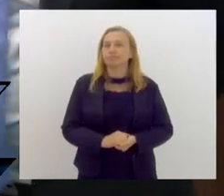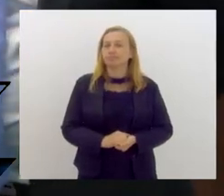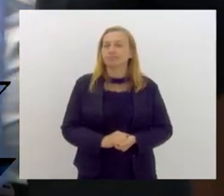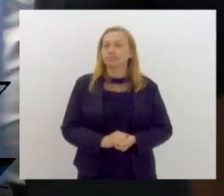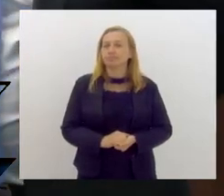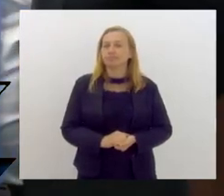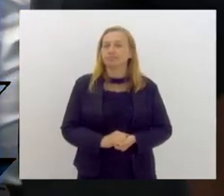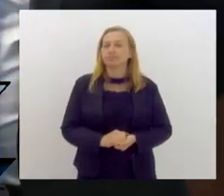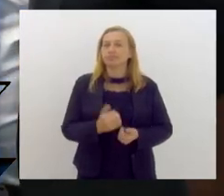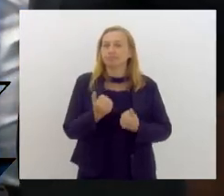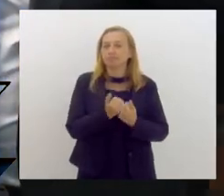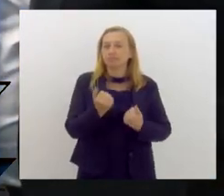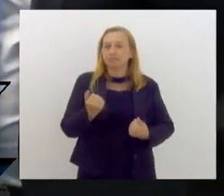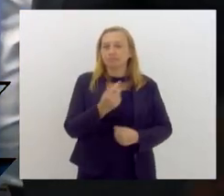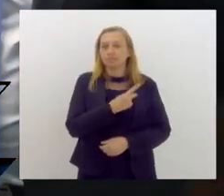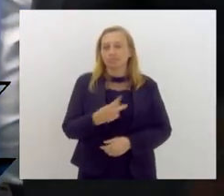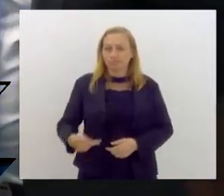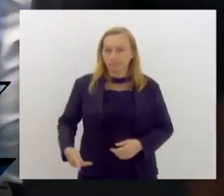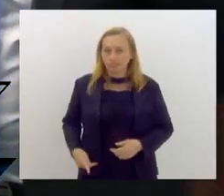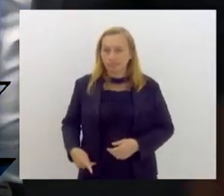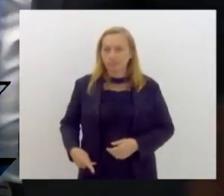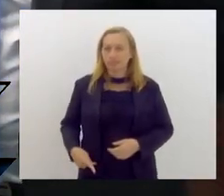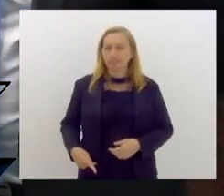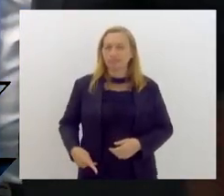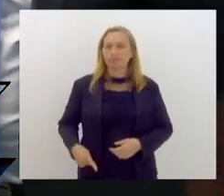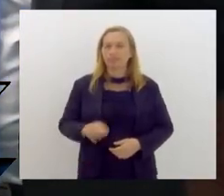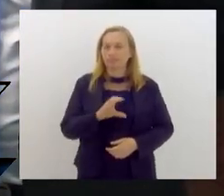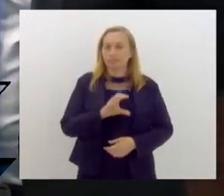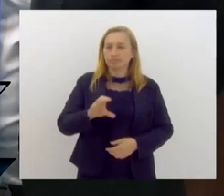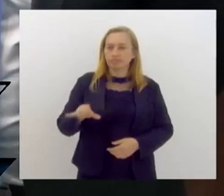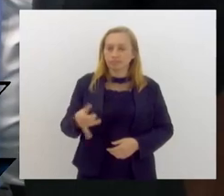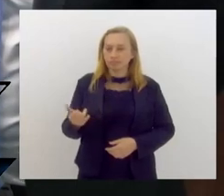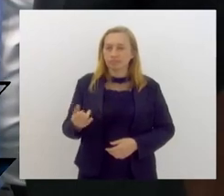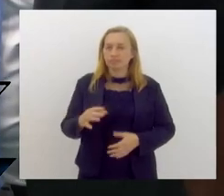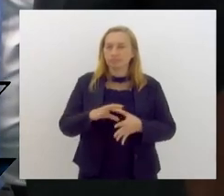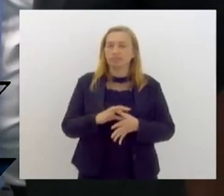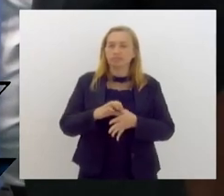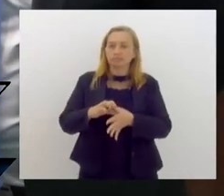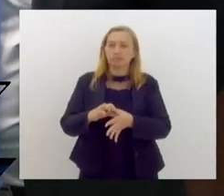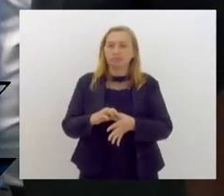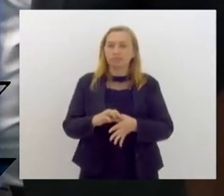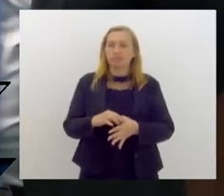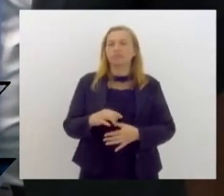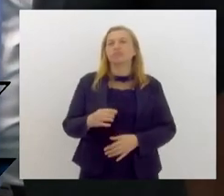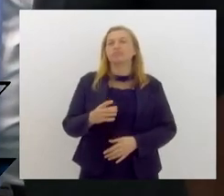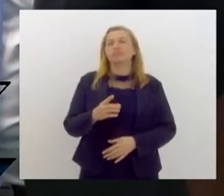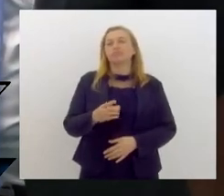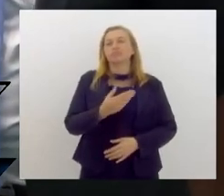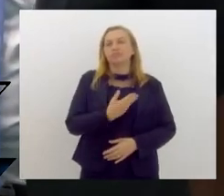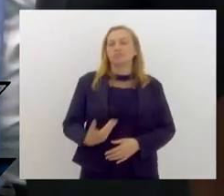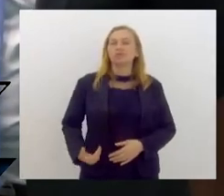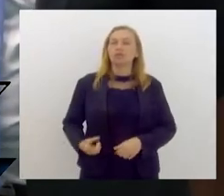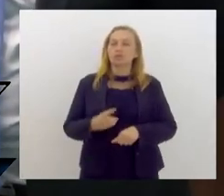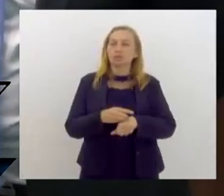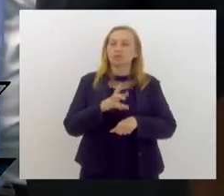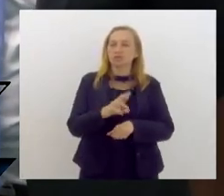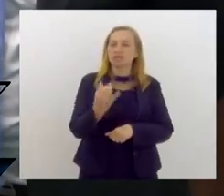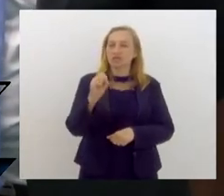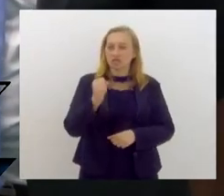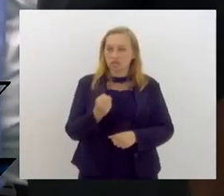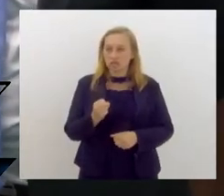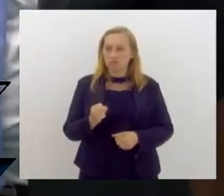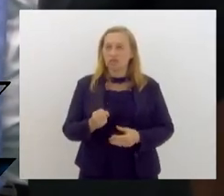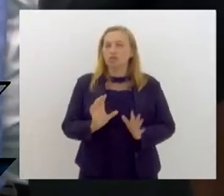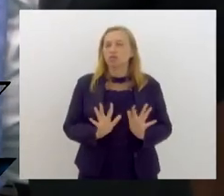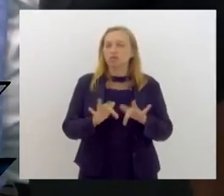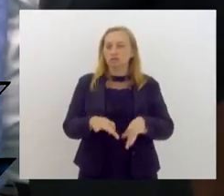apresentado pelo vice-presidente recém-instalado da CCJ, meu colega, líder de governo, doutor Serginho, no sentido do seguinte, ficou ali, ao